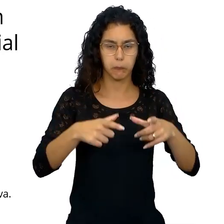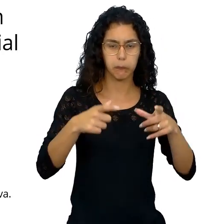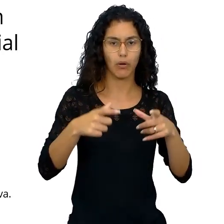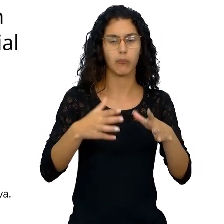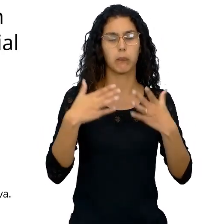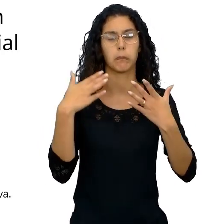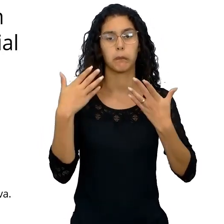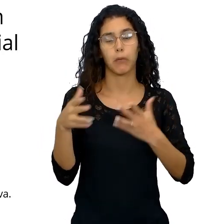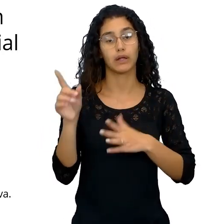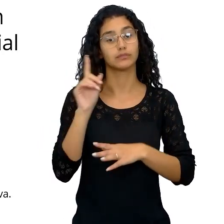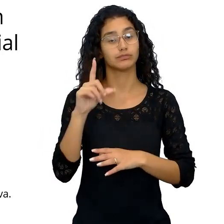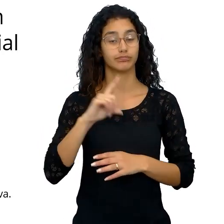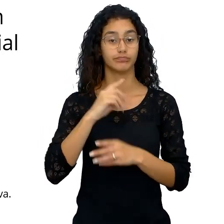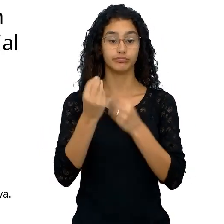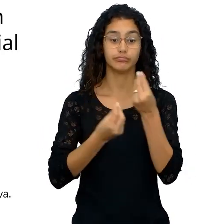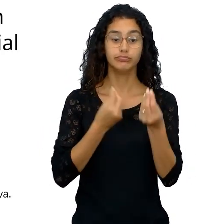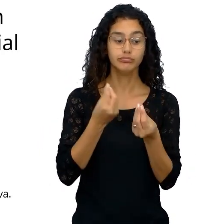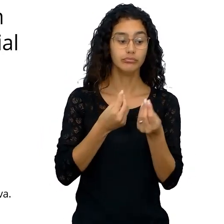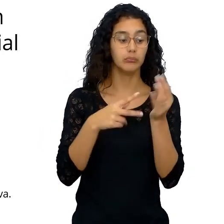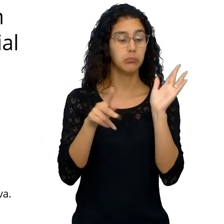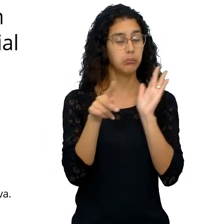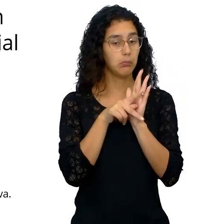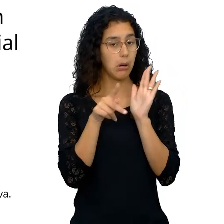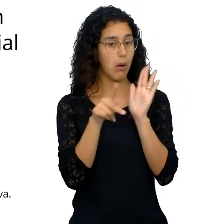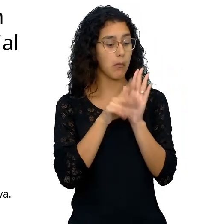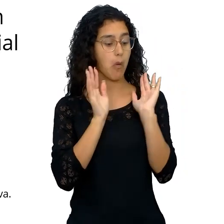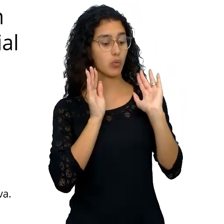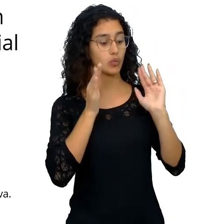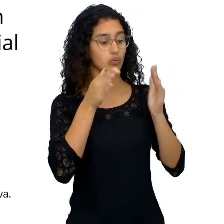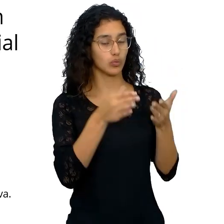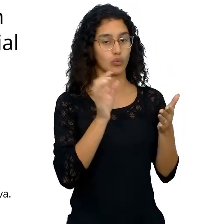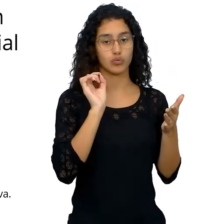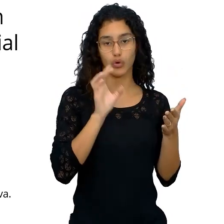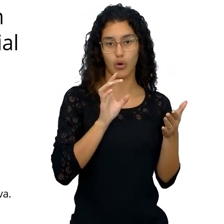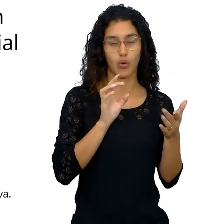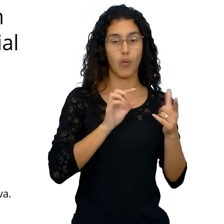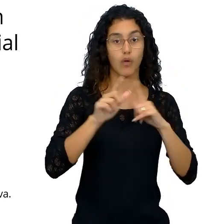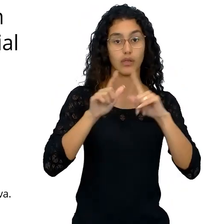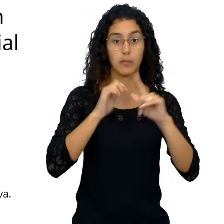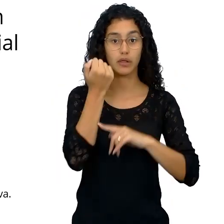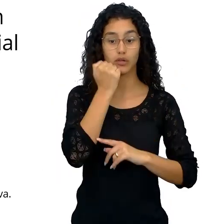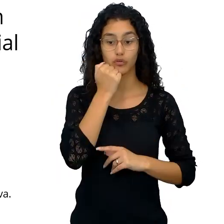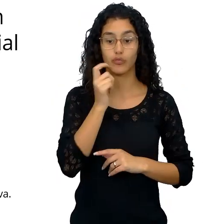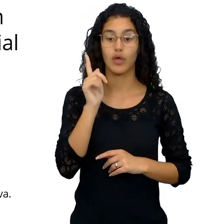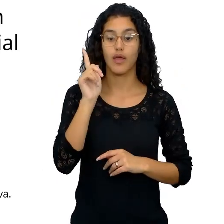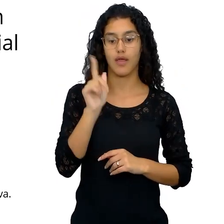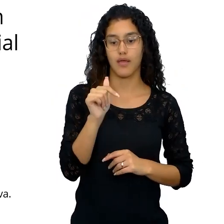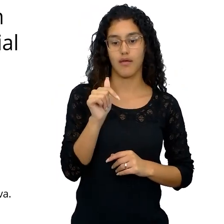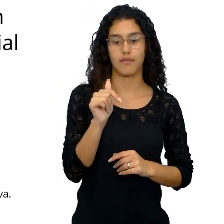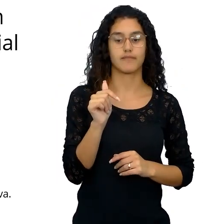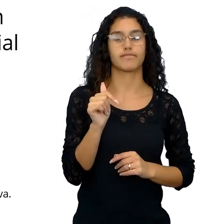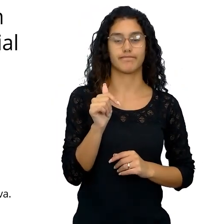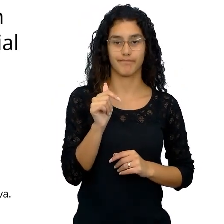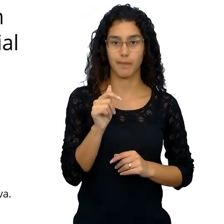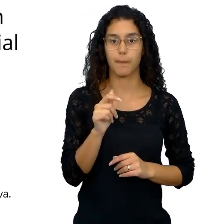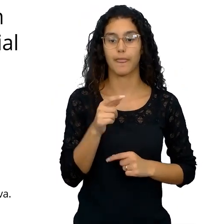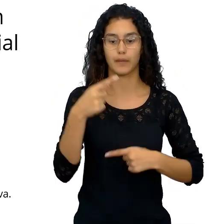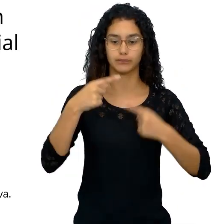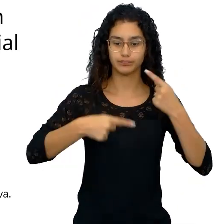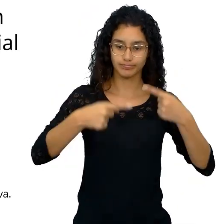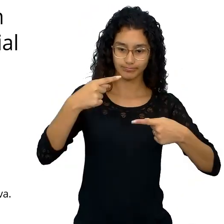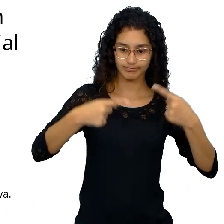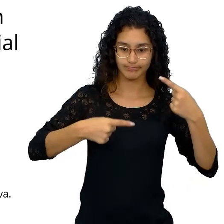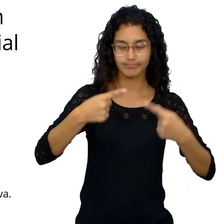mas não se dá exclusivamente individualmente. Sim, o trabalho científico é mesmo nessa discussão